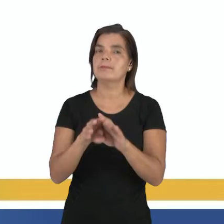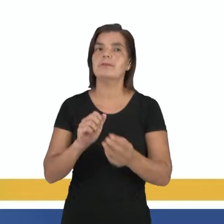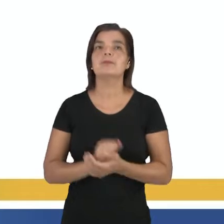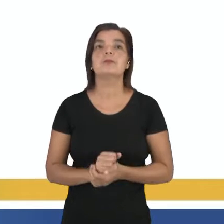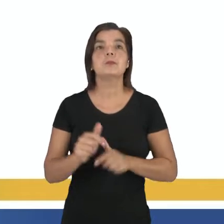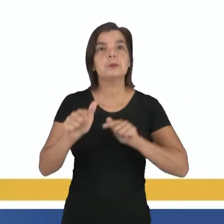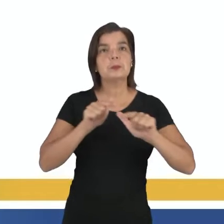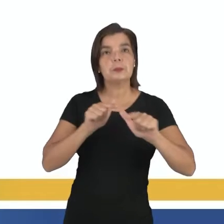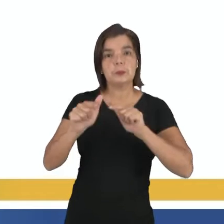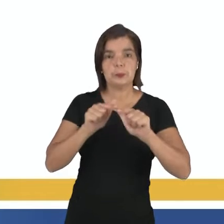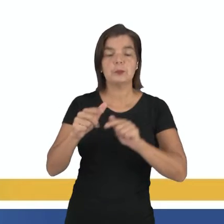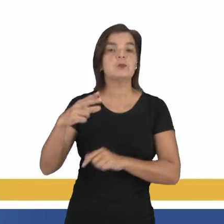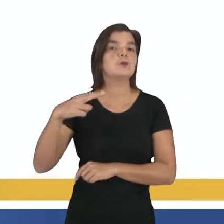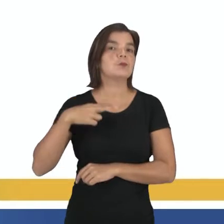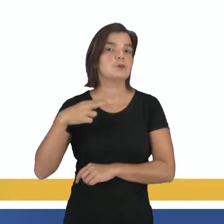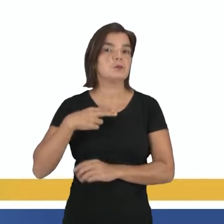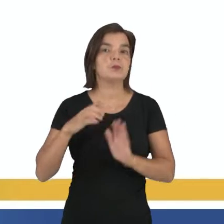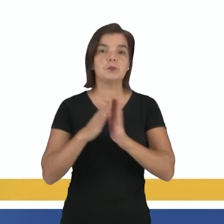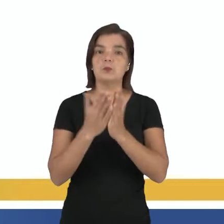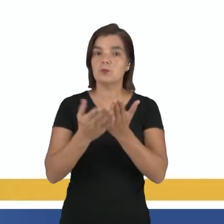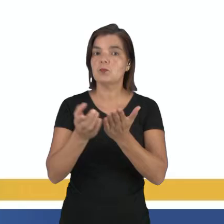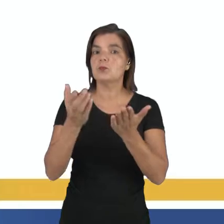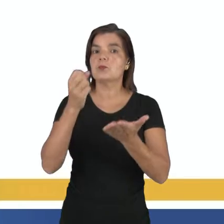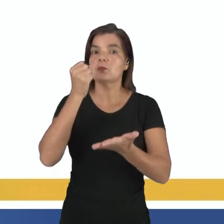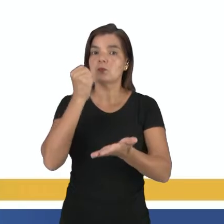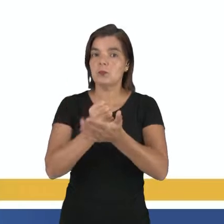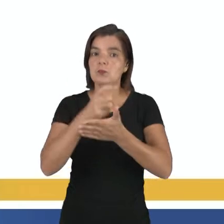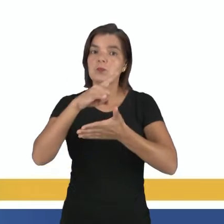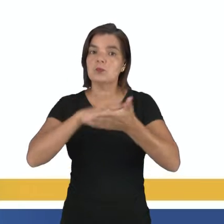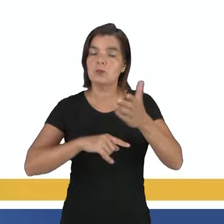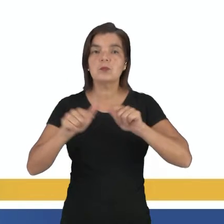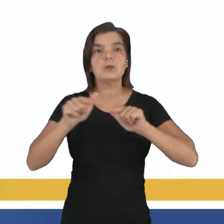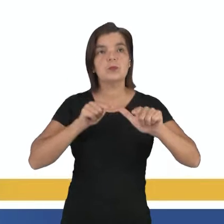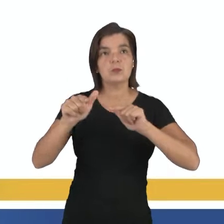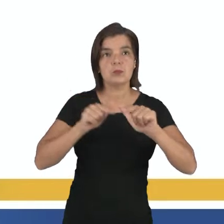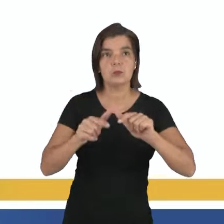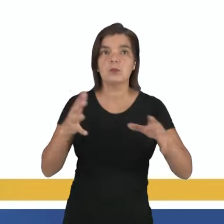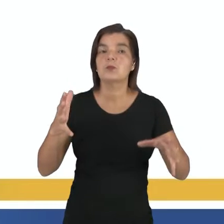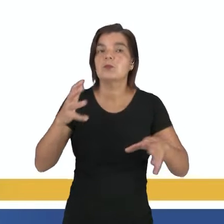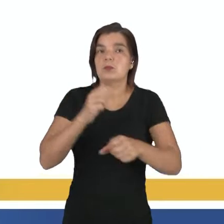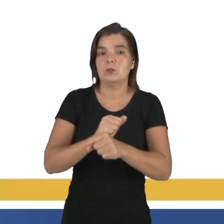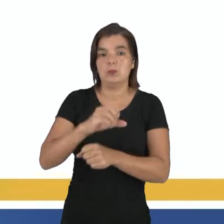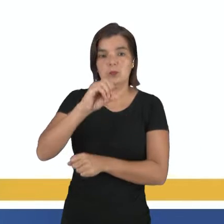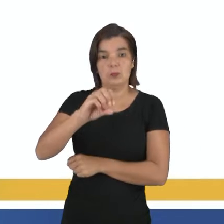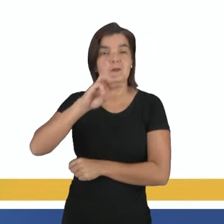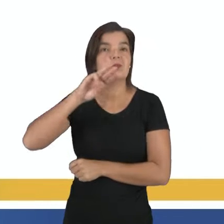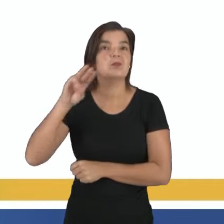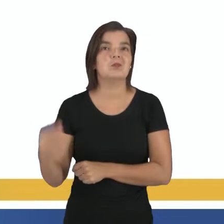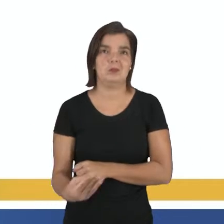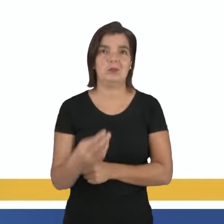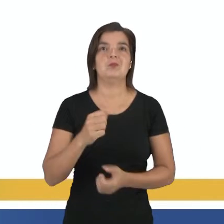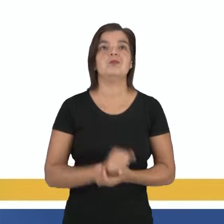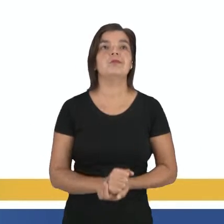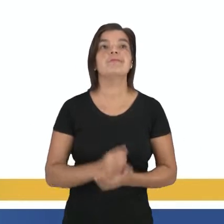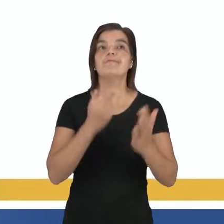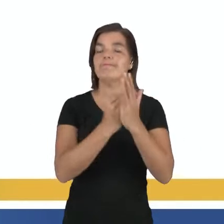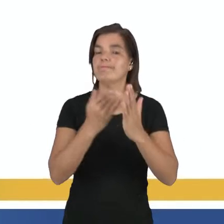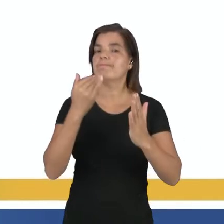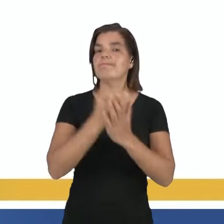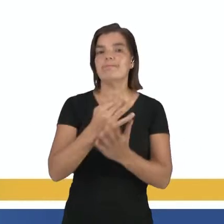Os empregados no setor privado sem carteira de trabalho assinada somaram 9 milhões no terceiro trimestre, alta